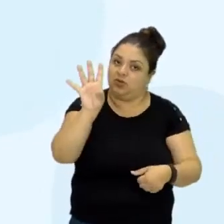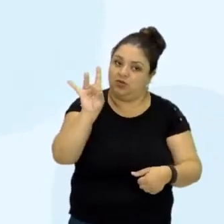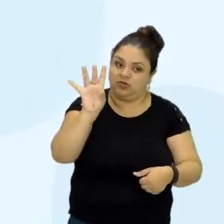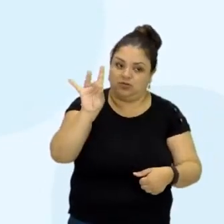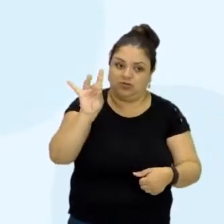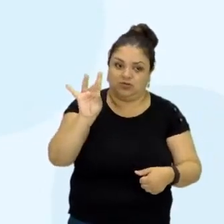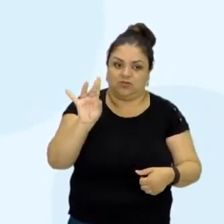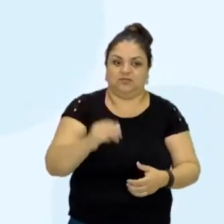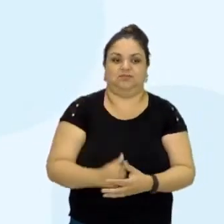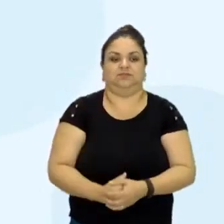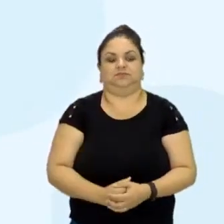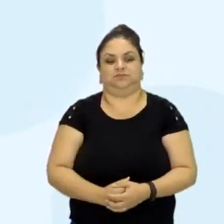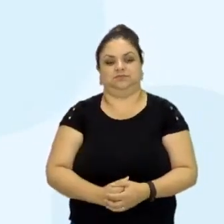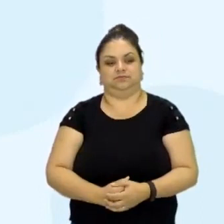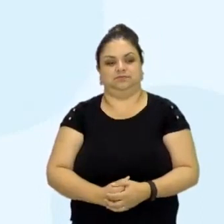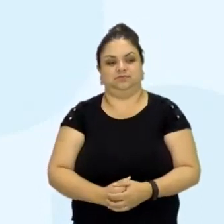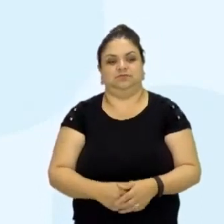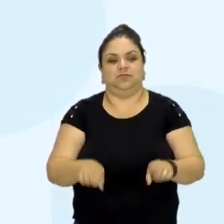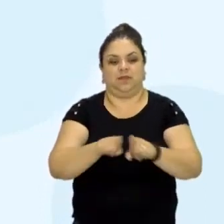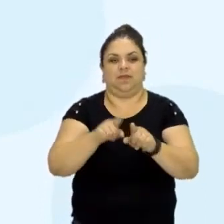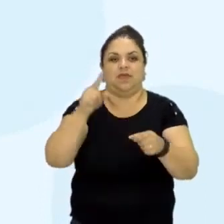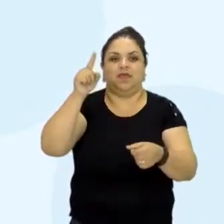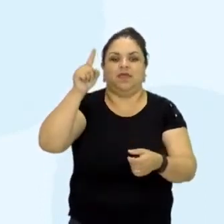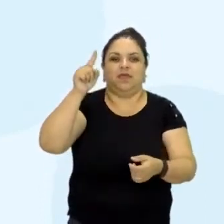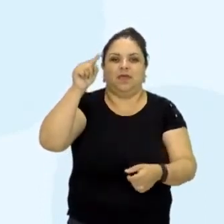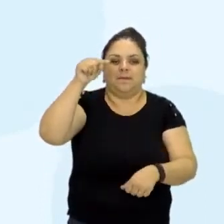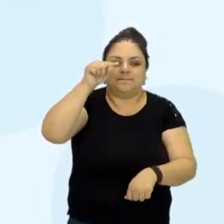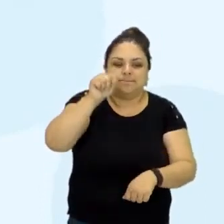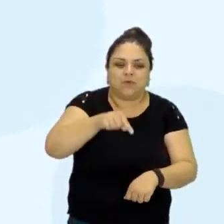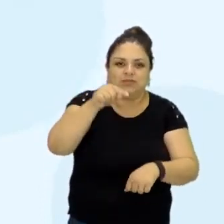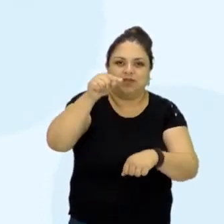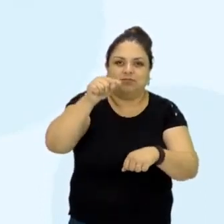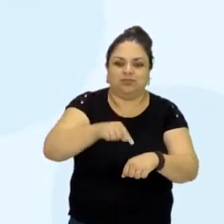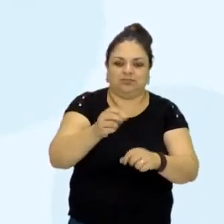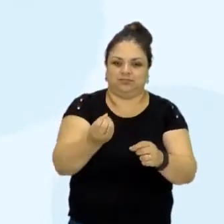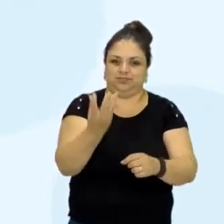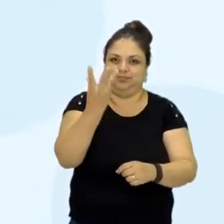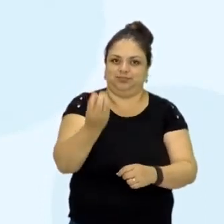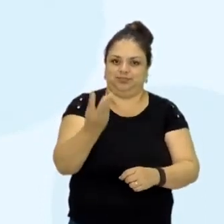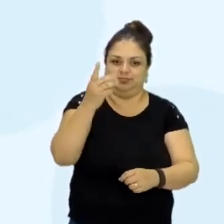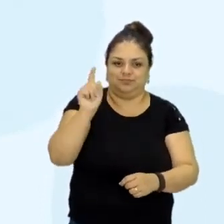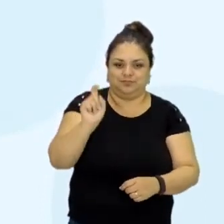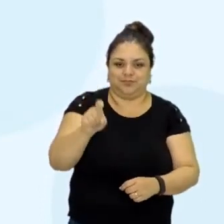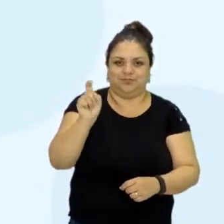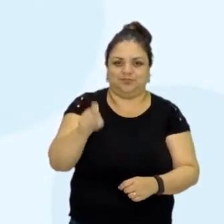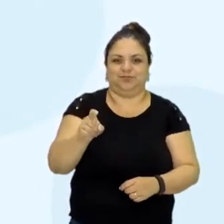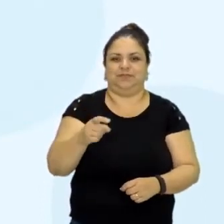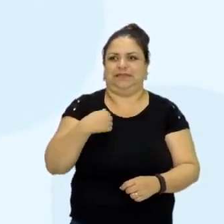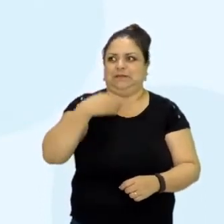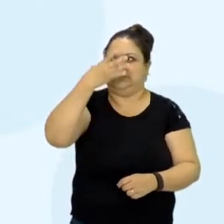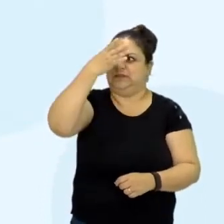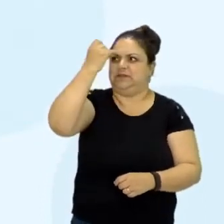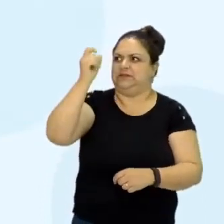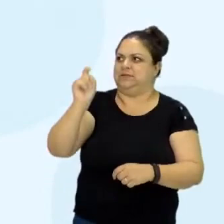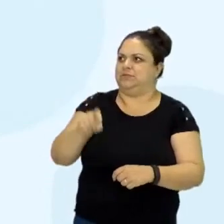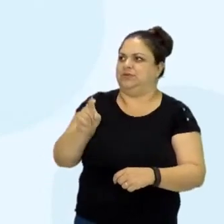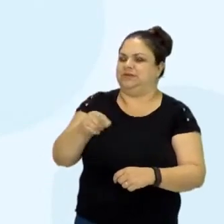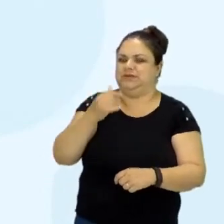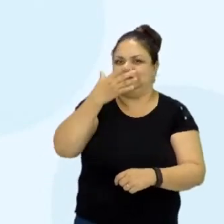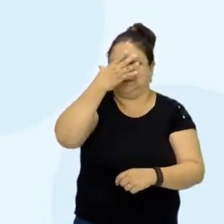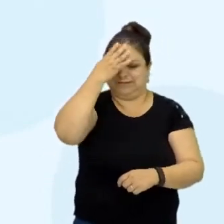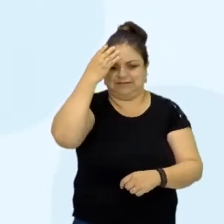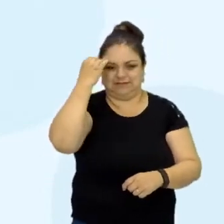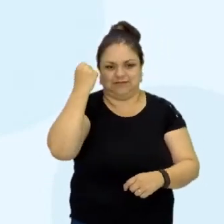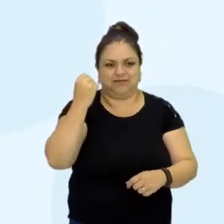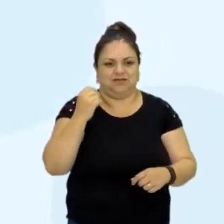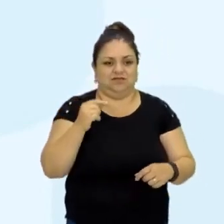fita, é possível. E um botão de interruptor que é opcional. E eu acabei de lembrar que eu esqueci do botão. De menos. É opcional.